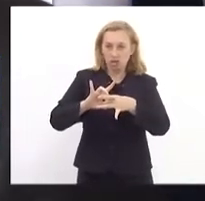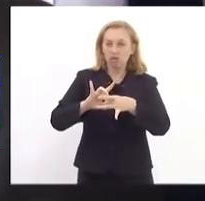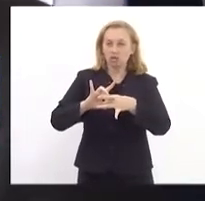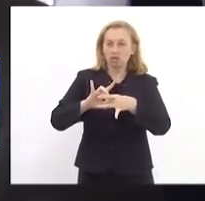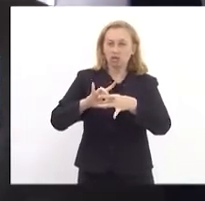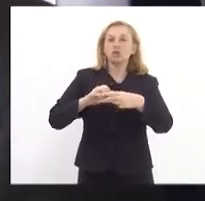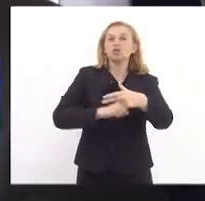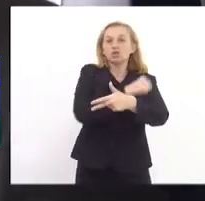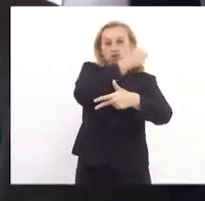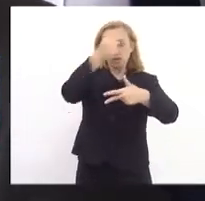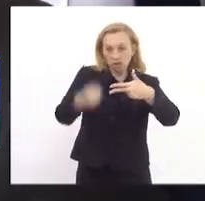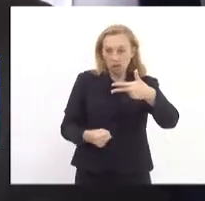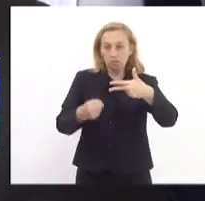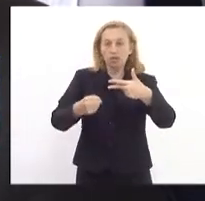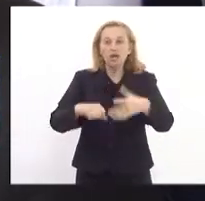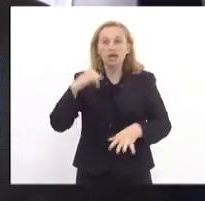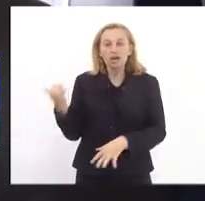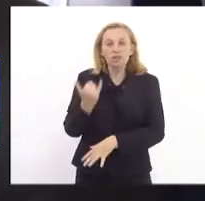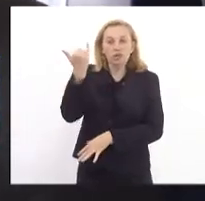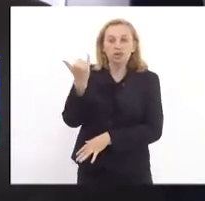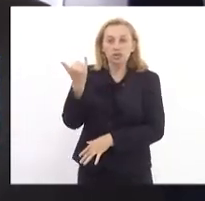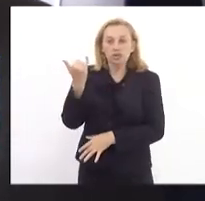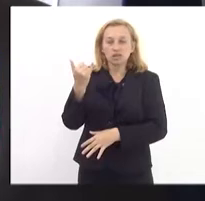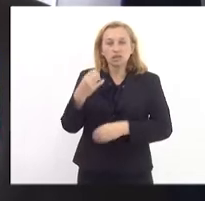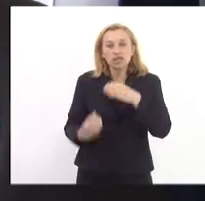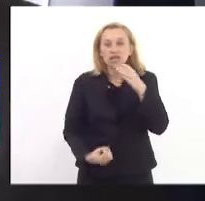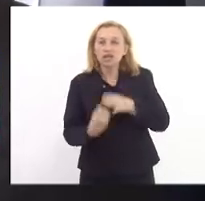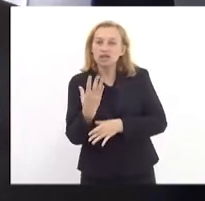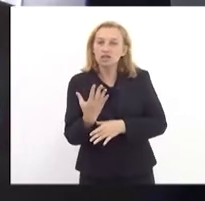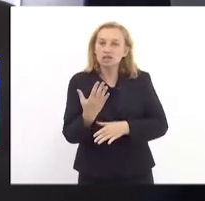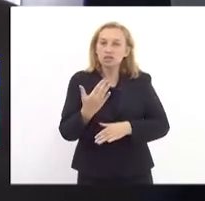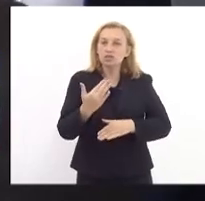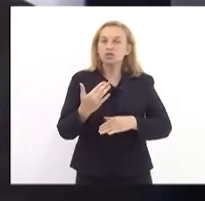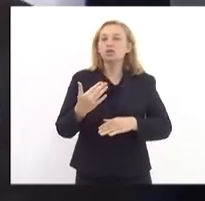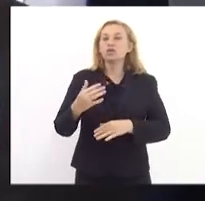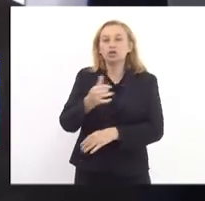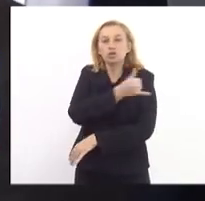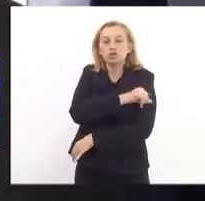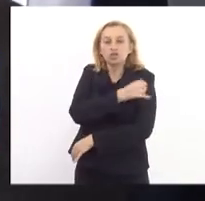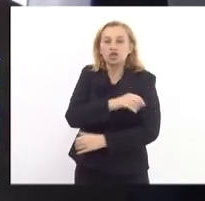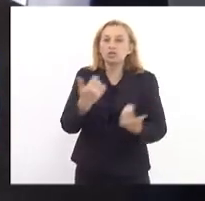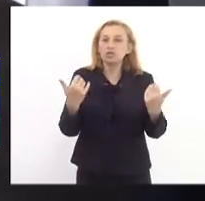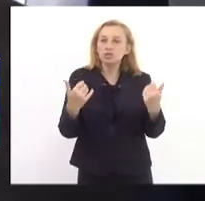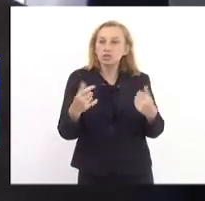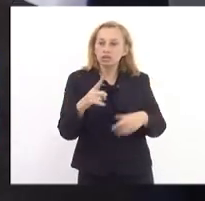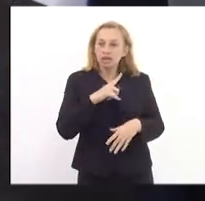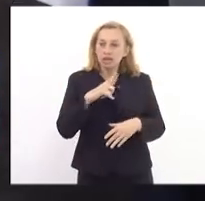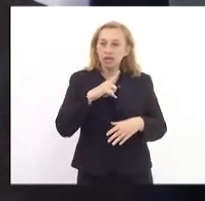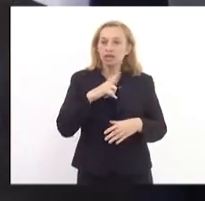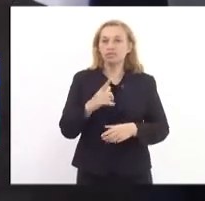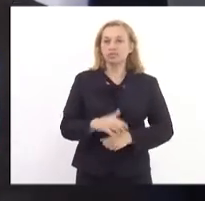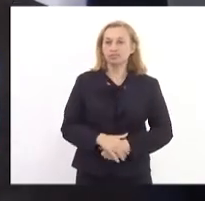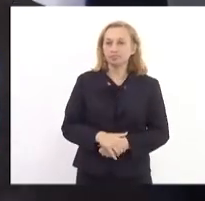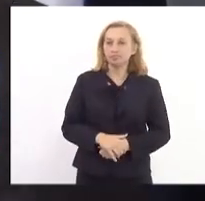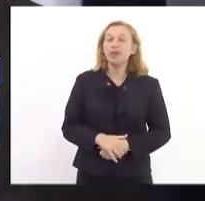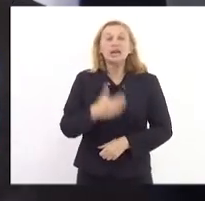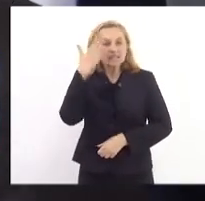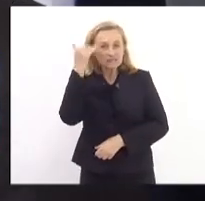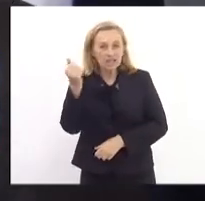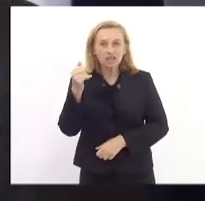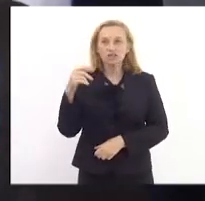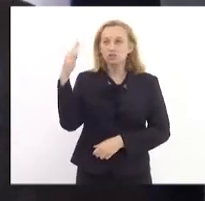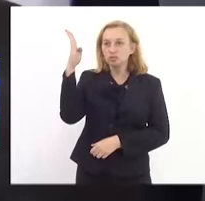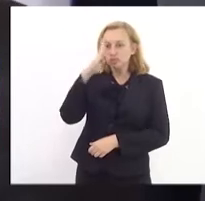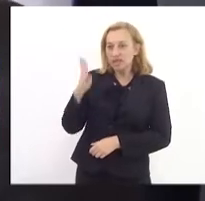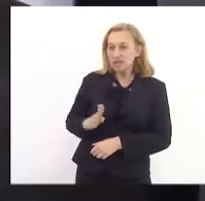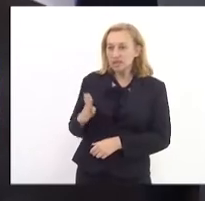sido fundamental para esse tempo de reconstrução que o Rio de Janeiro tem, todo mundo isento de vaidade. Você vê que no Brasil inteiro você tem